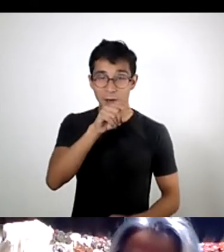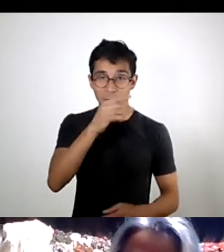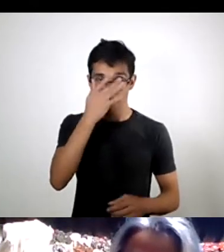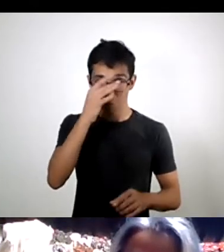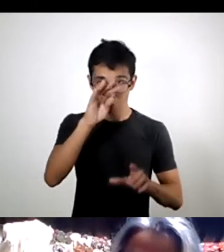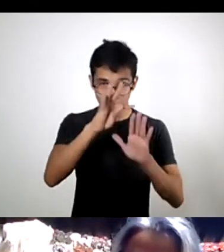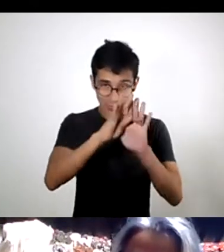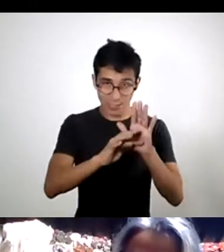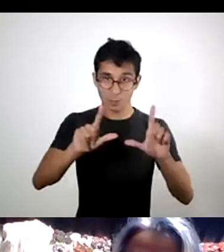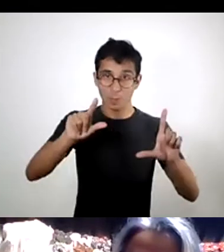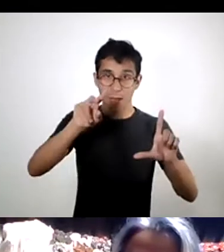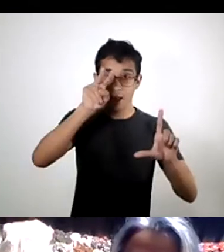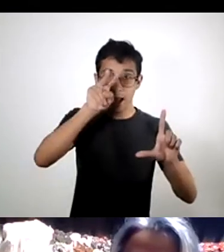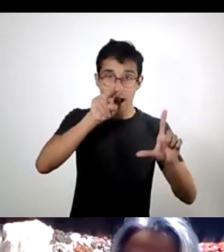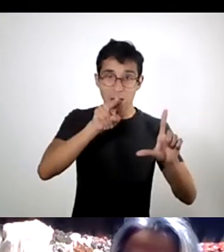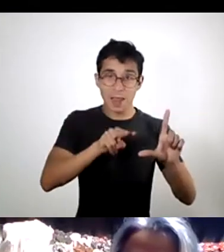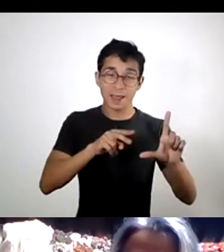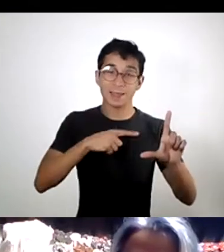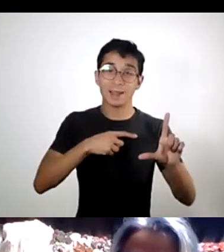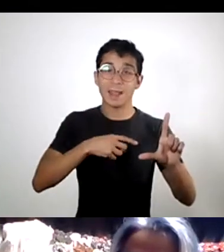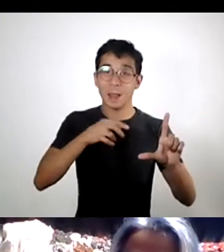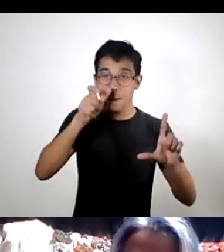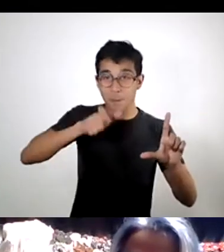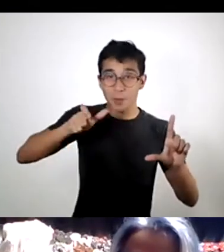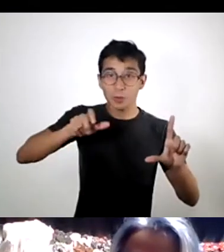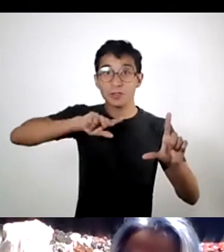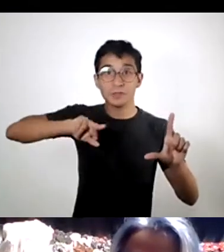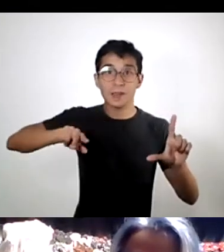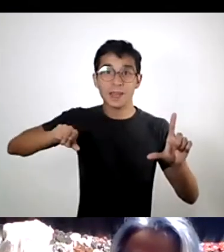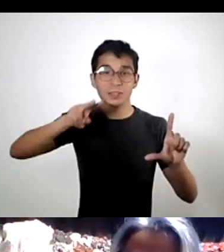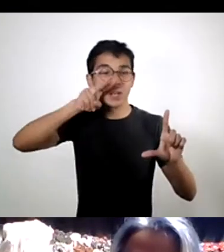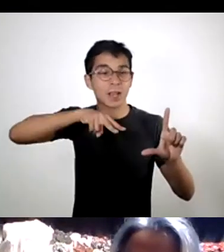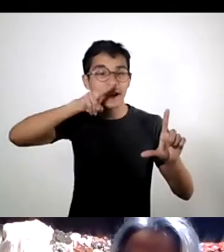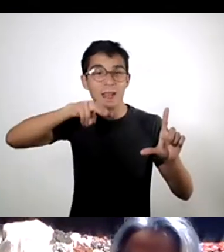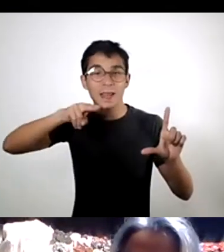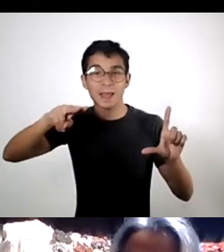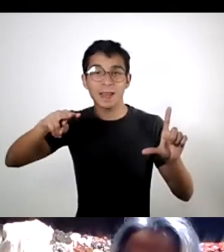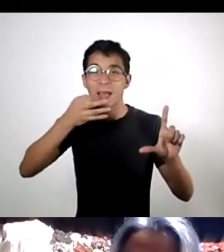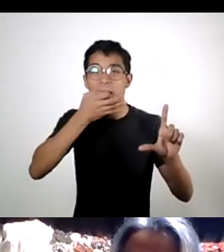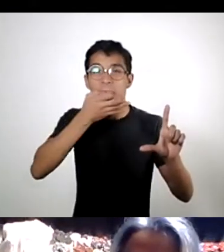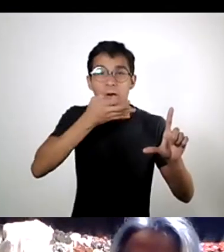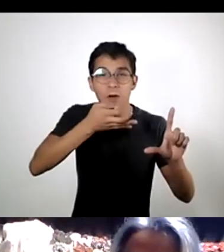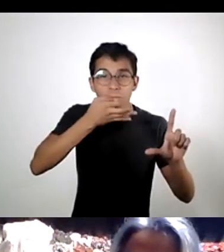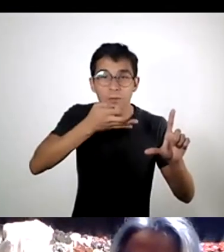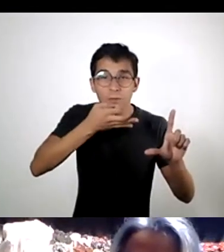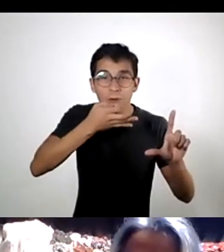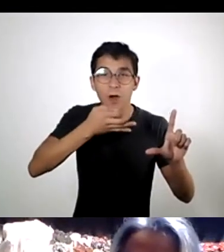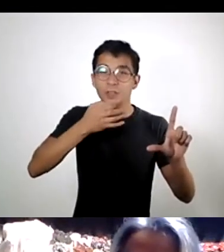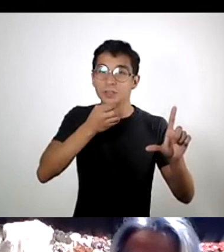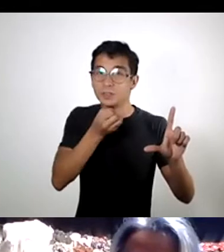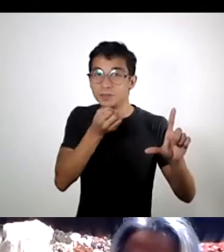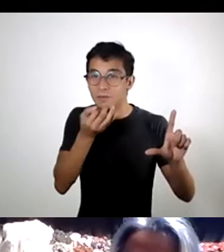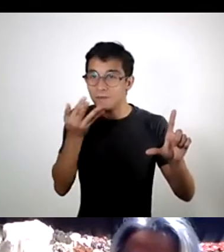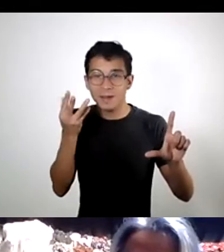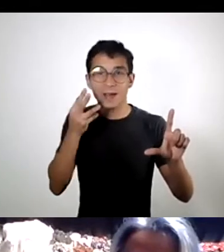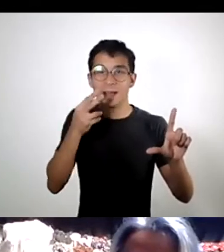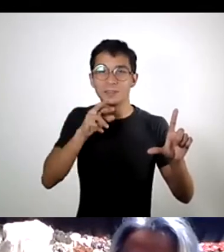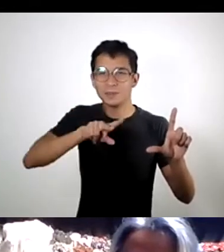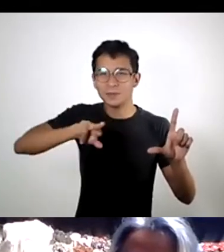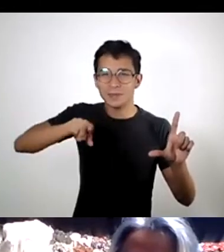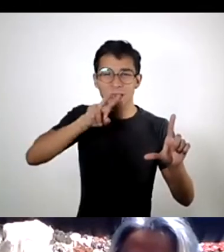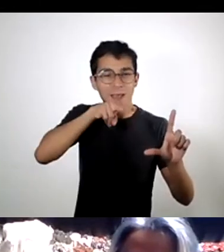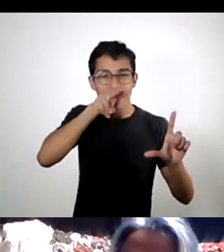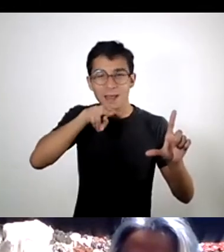né? Diferentes vozes fazendo a leitura do livro. Muito bacana poder ouvir. E eu agradeço